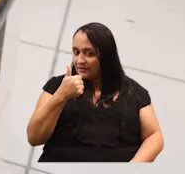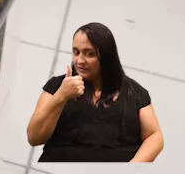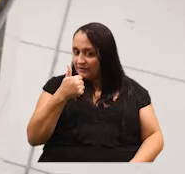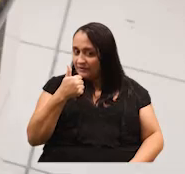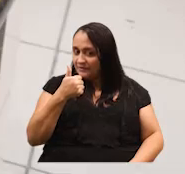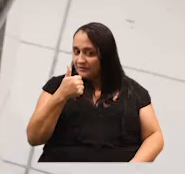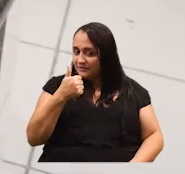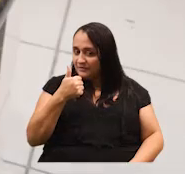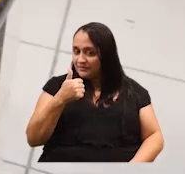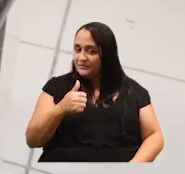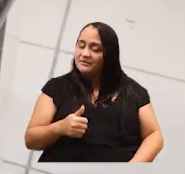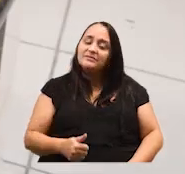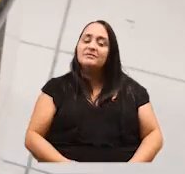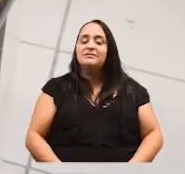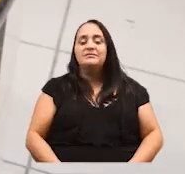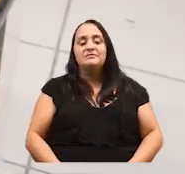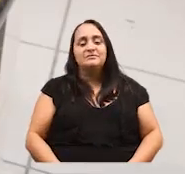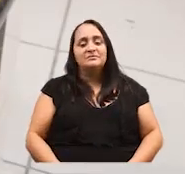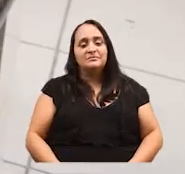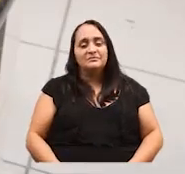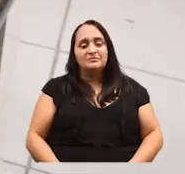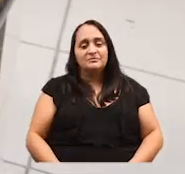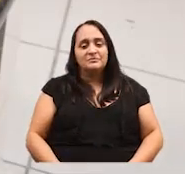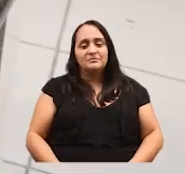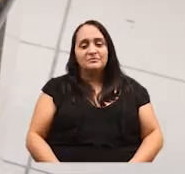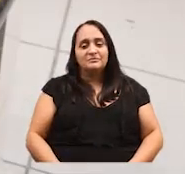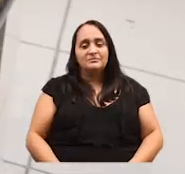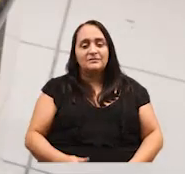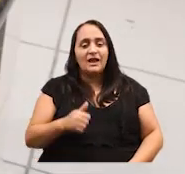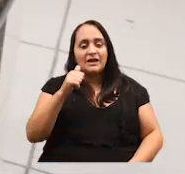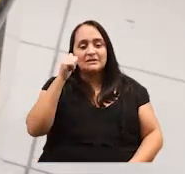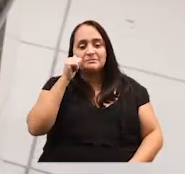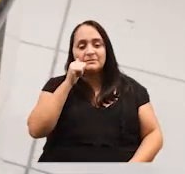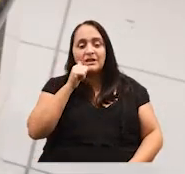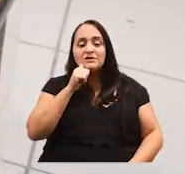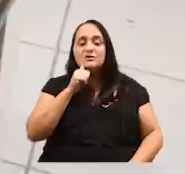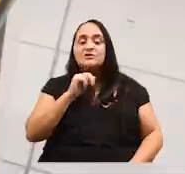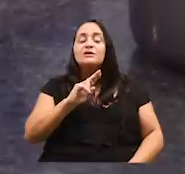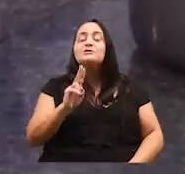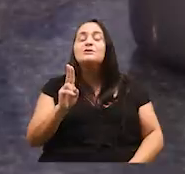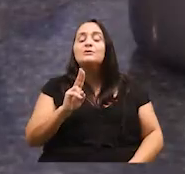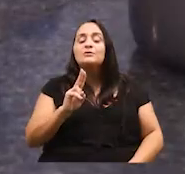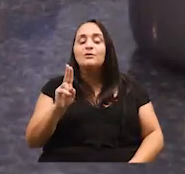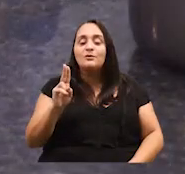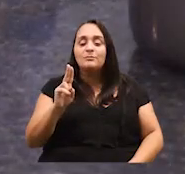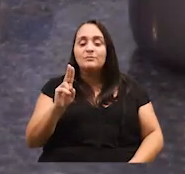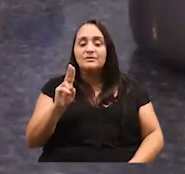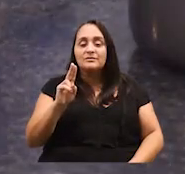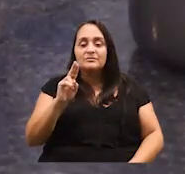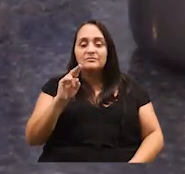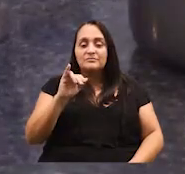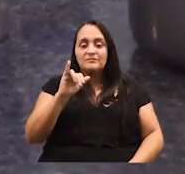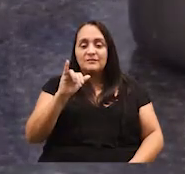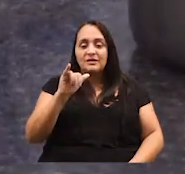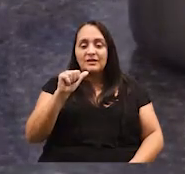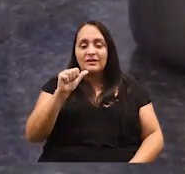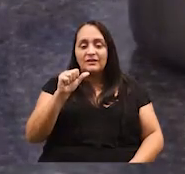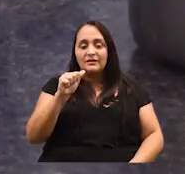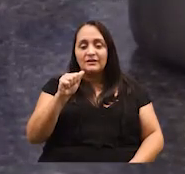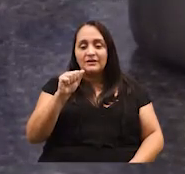nossas duplas? Vamos lá, começando com a dupla das meninas. Diga seu nome. Yasmin.